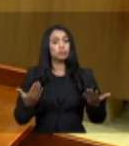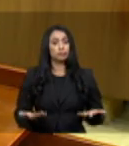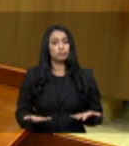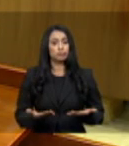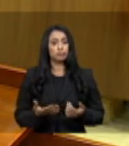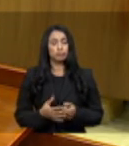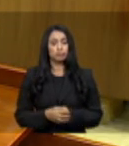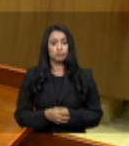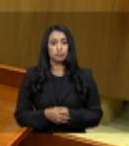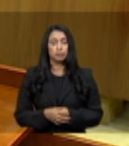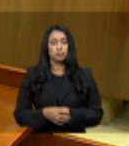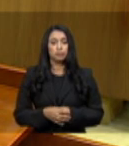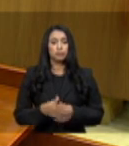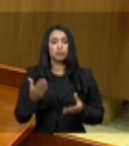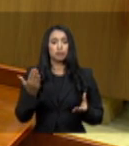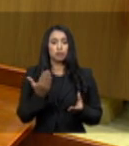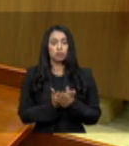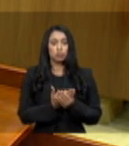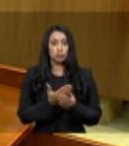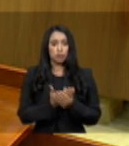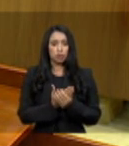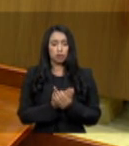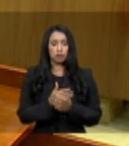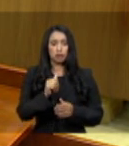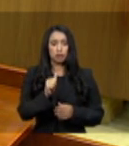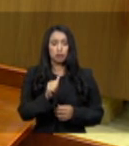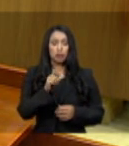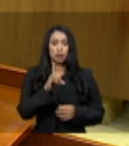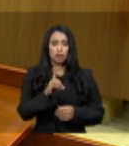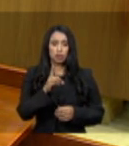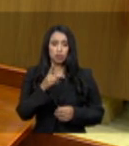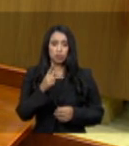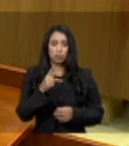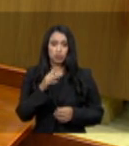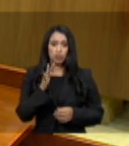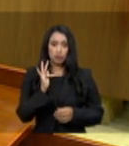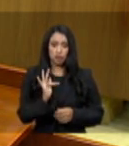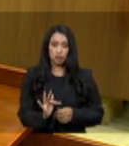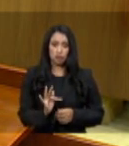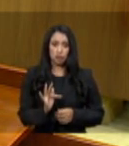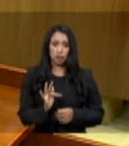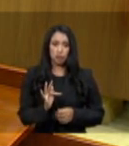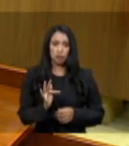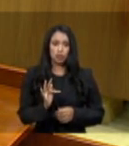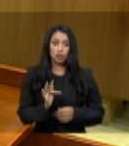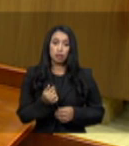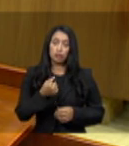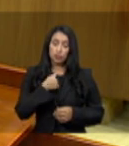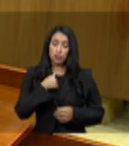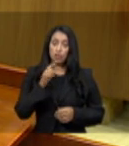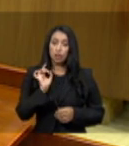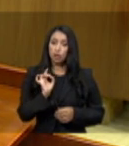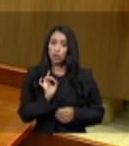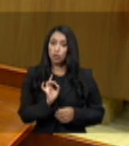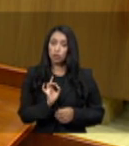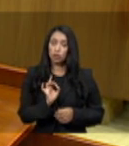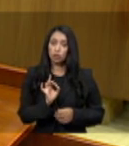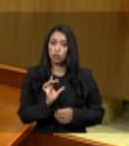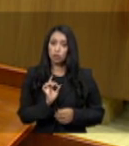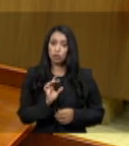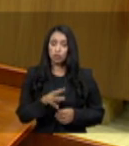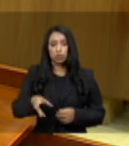que o processo alusivo a dpf ele continua lá e eu apenas